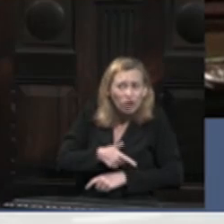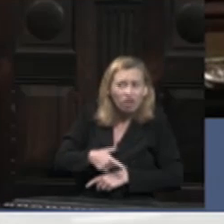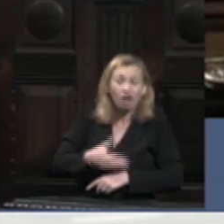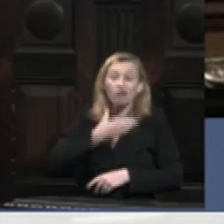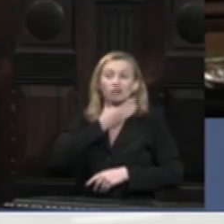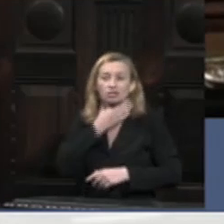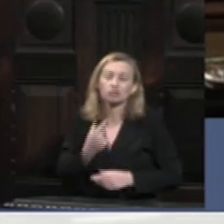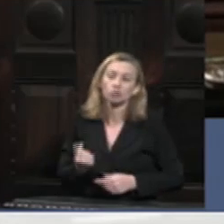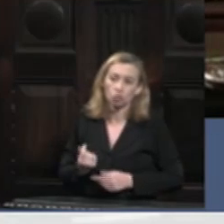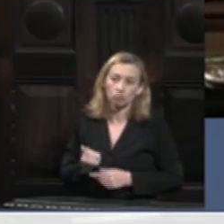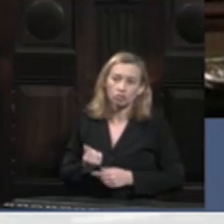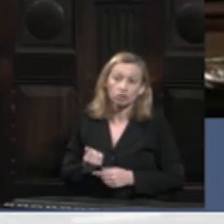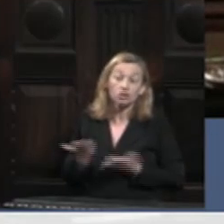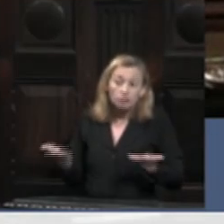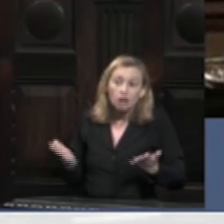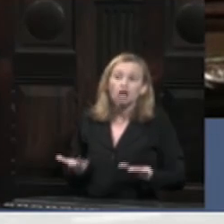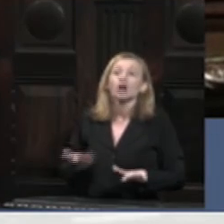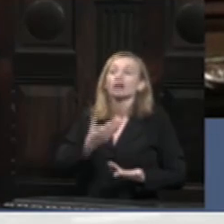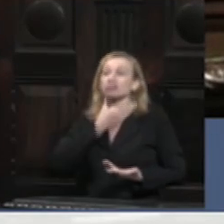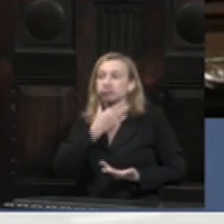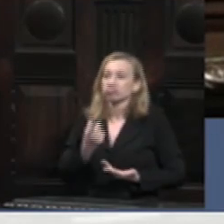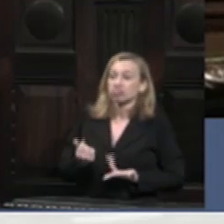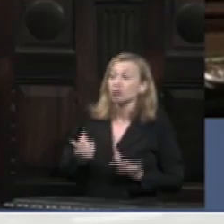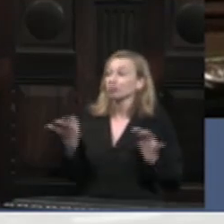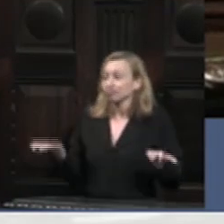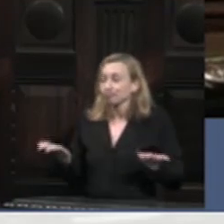que enfrentar esta lógica